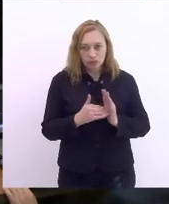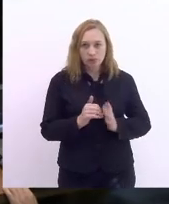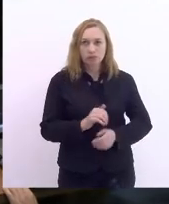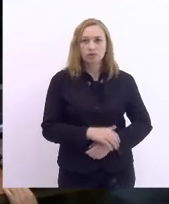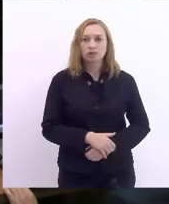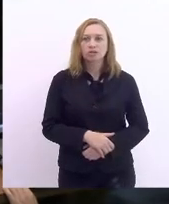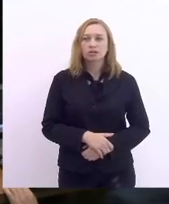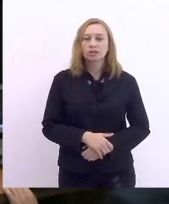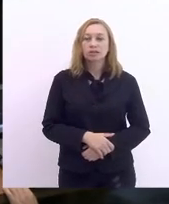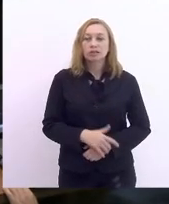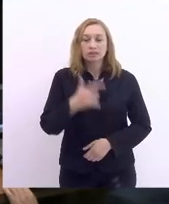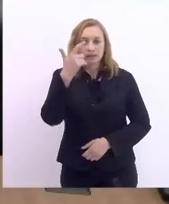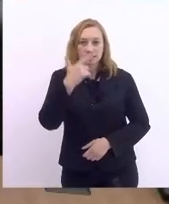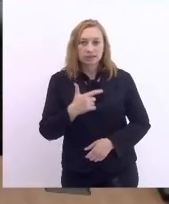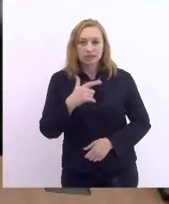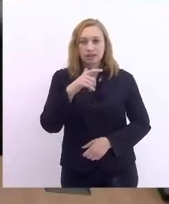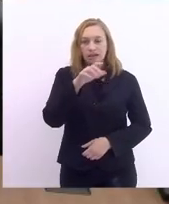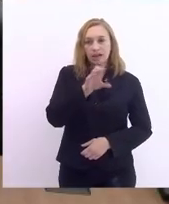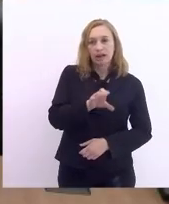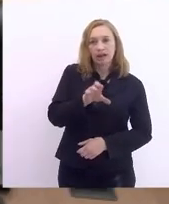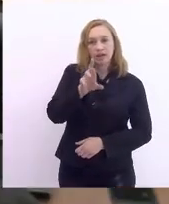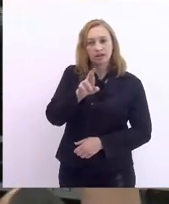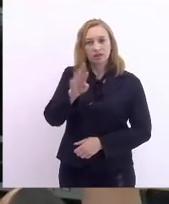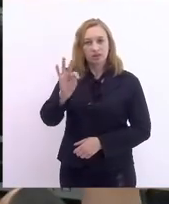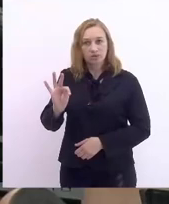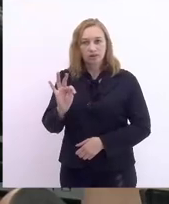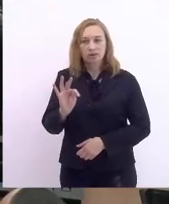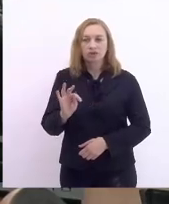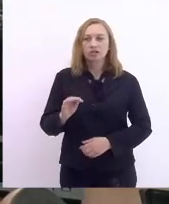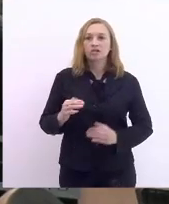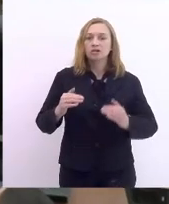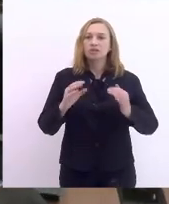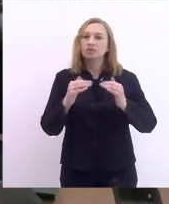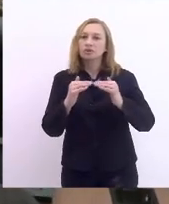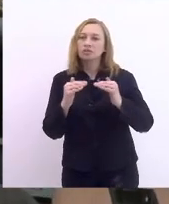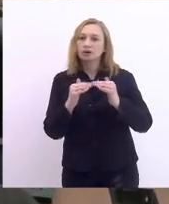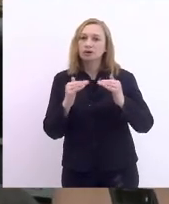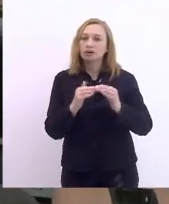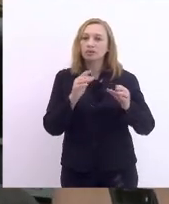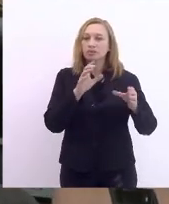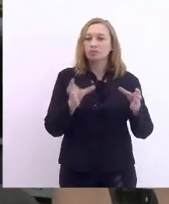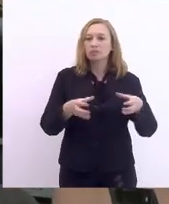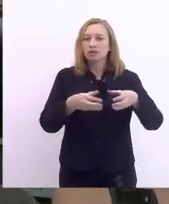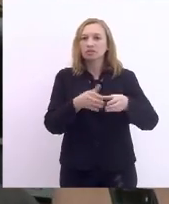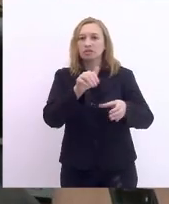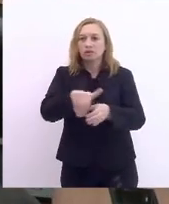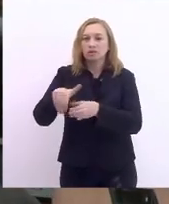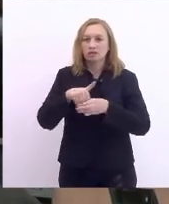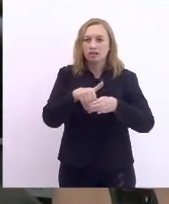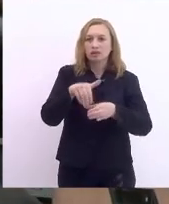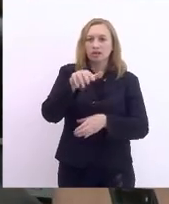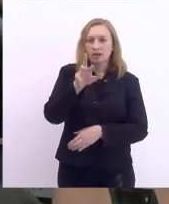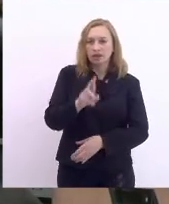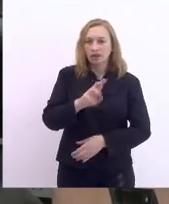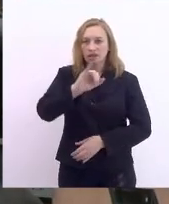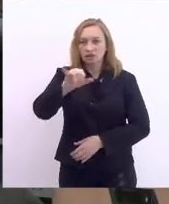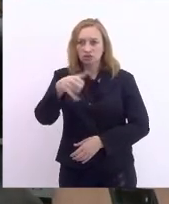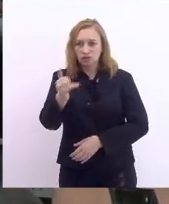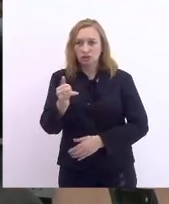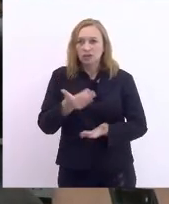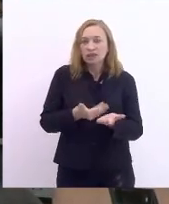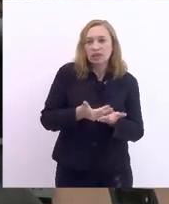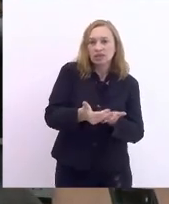os e rtj em concordância com a comissão eleitoral Regional Serra RJ